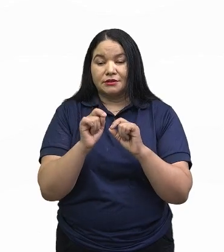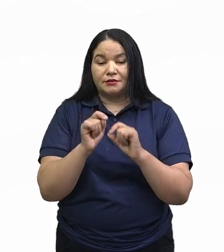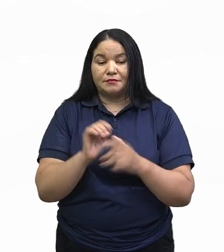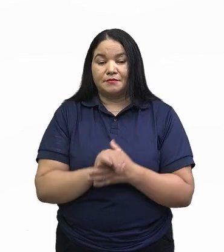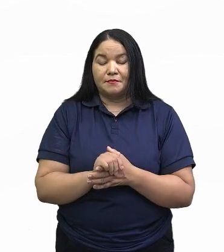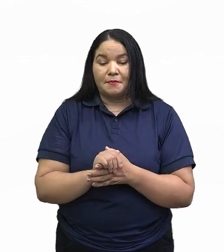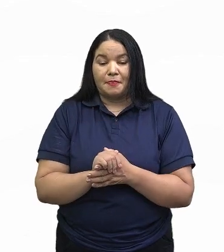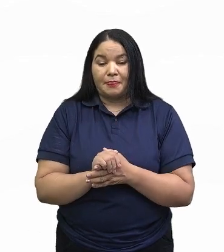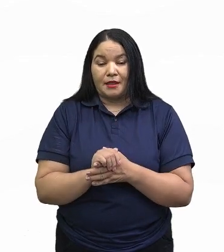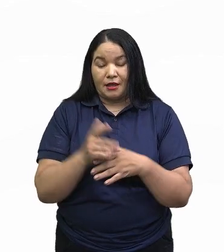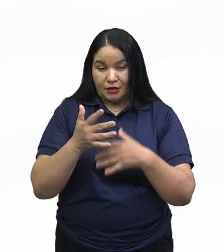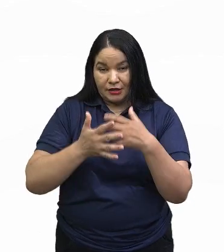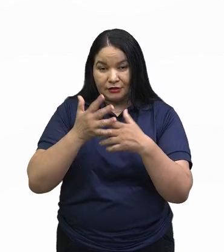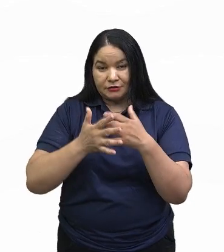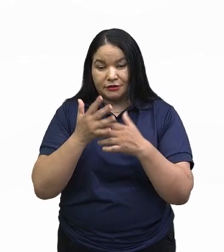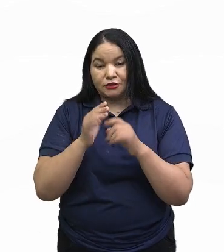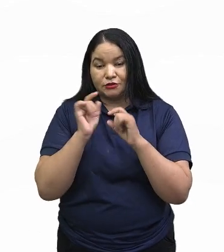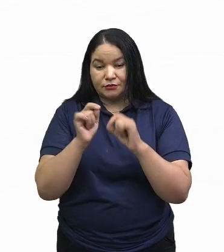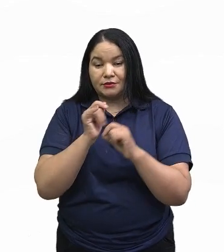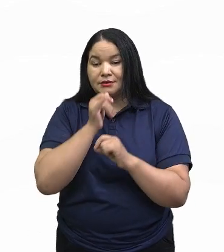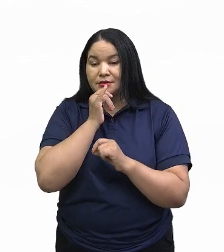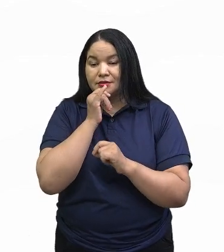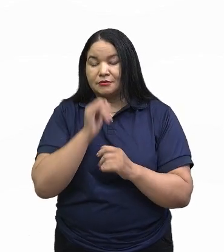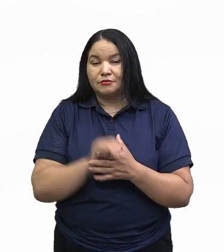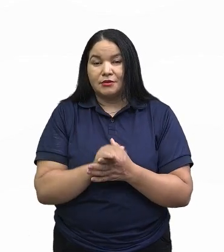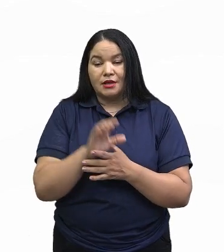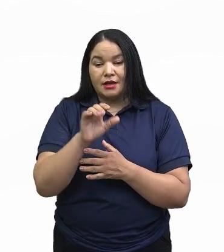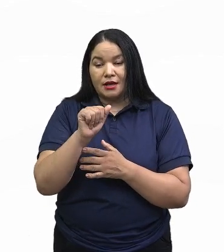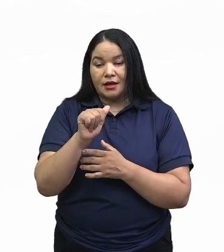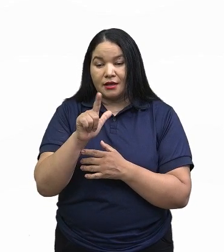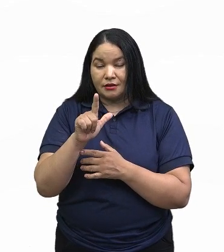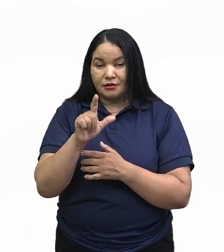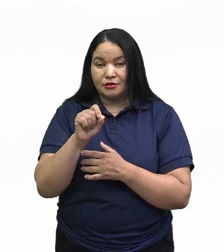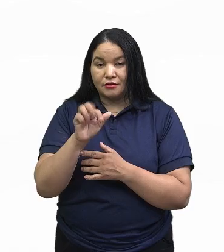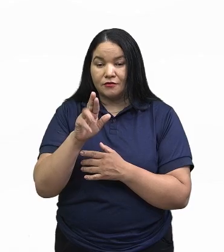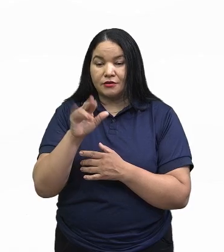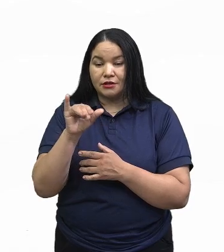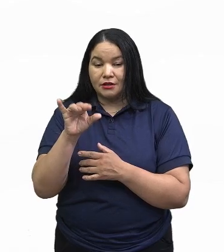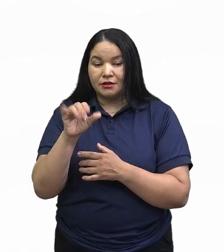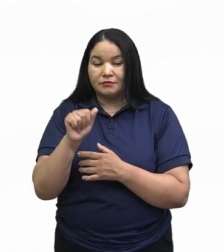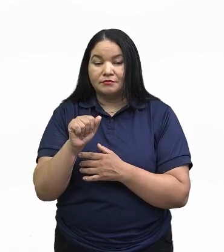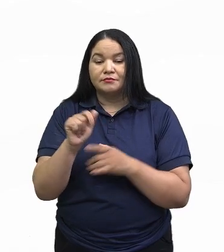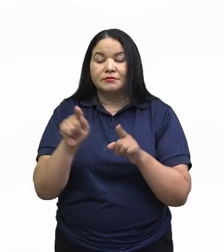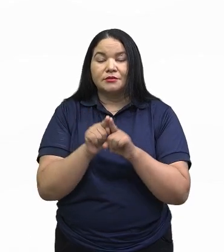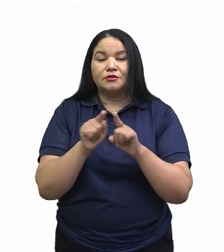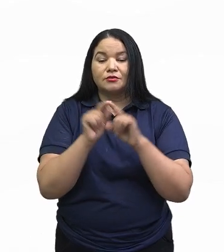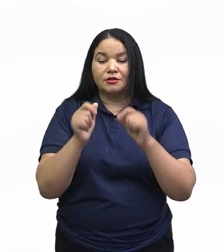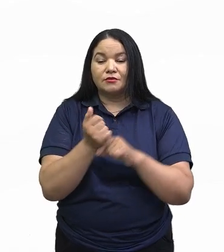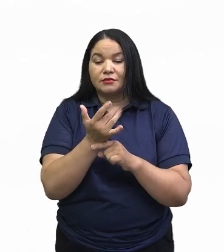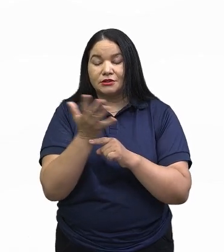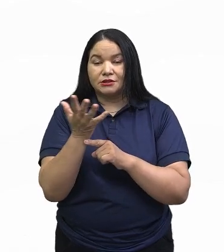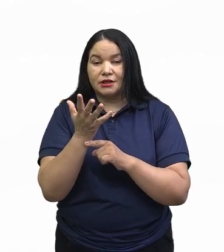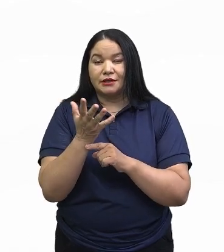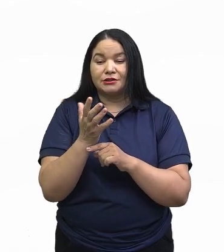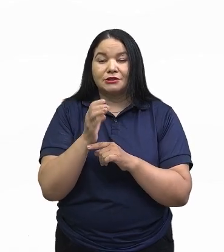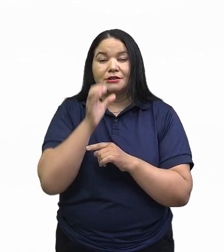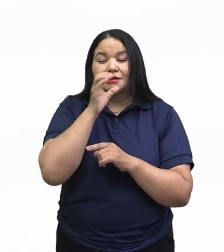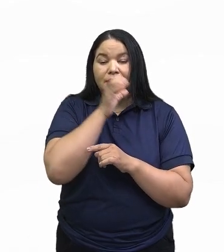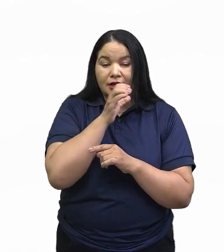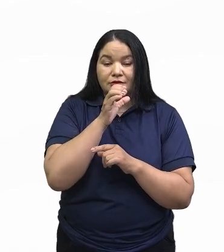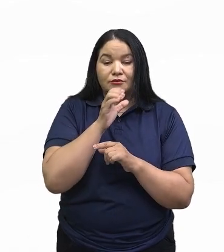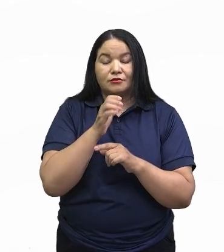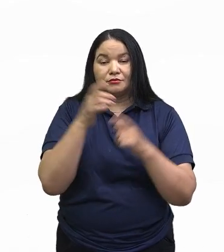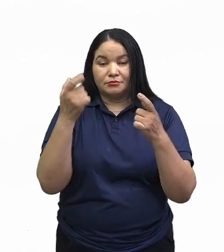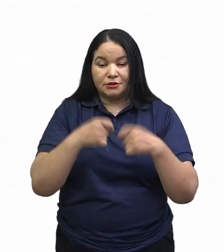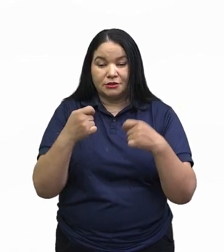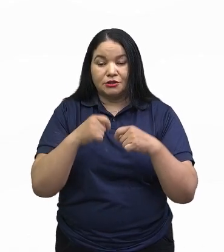de calórico. A caloria é definida como a quantidade de calor necessária para